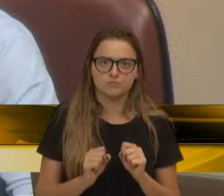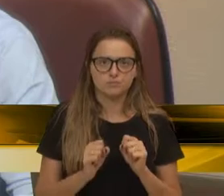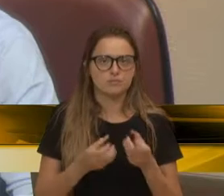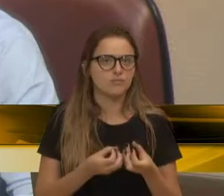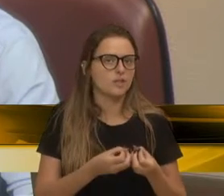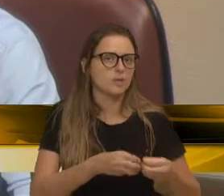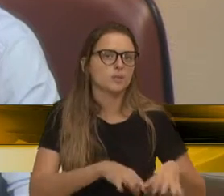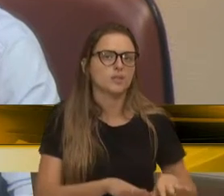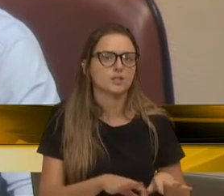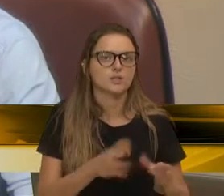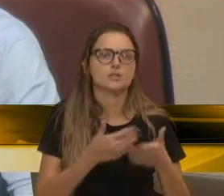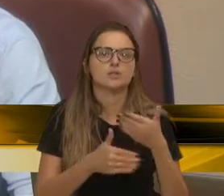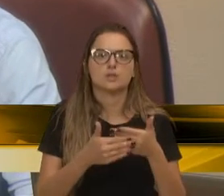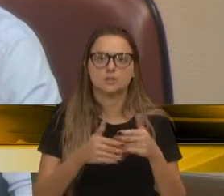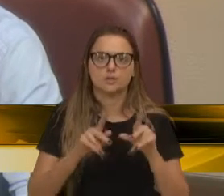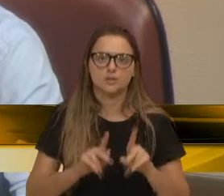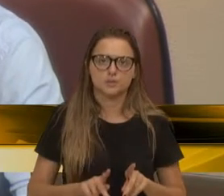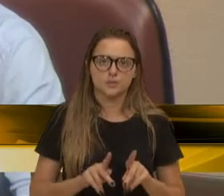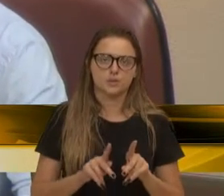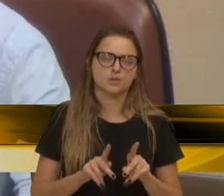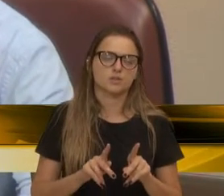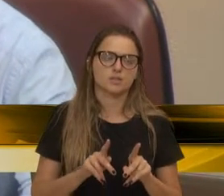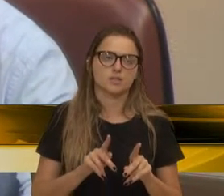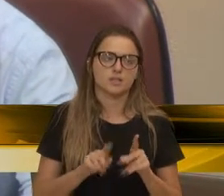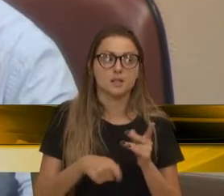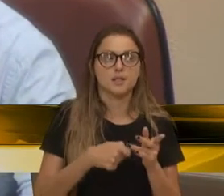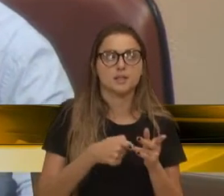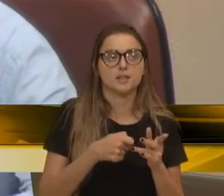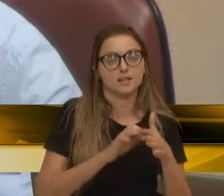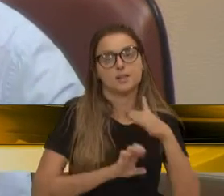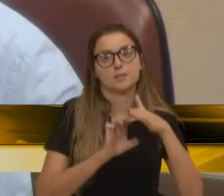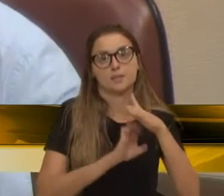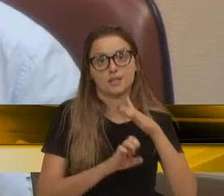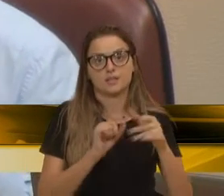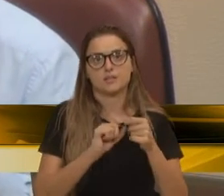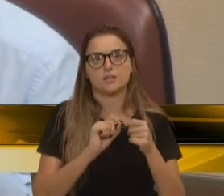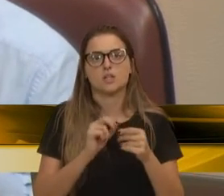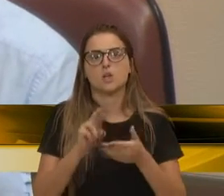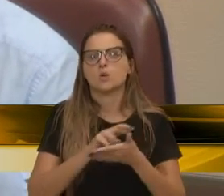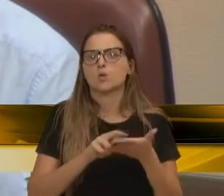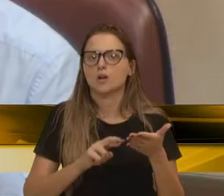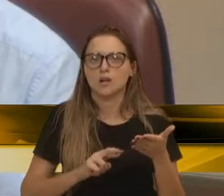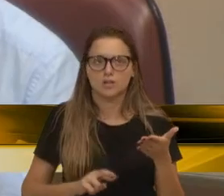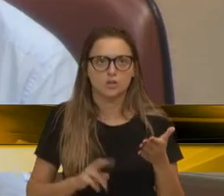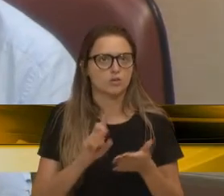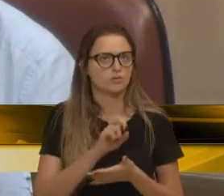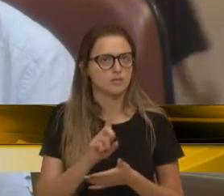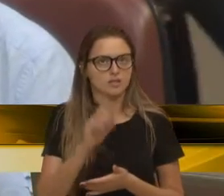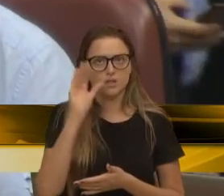ao prestador de serviço logo de liberar a luz de um relatório que não levou em consideração o ordenamento jurídico